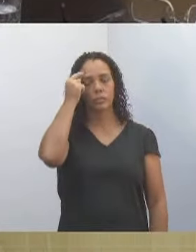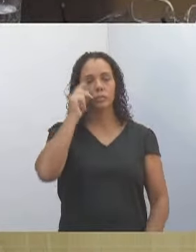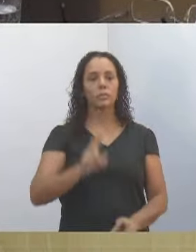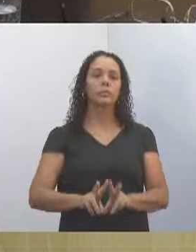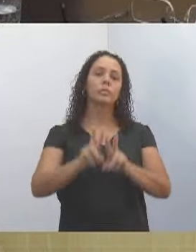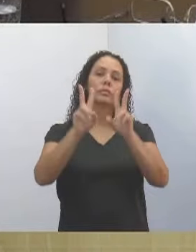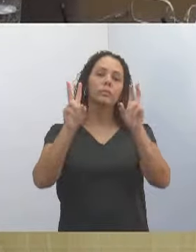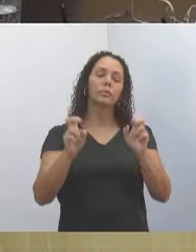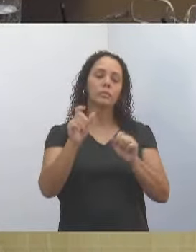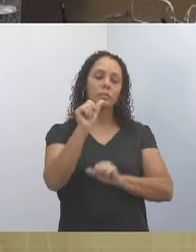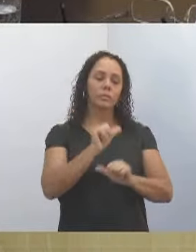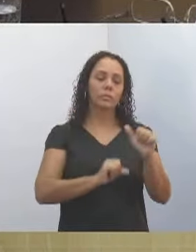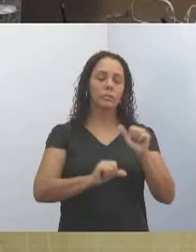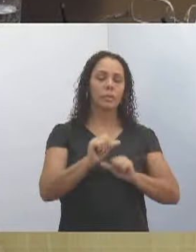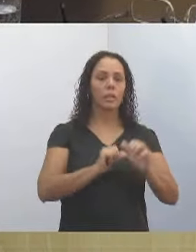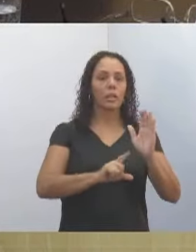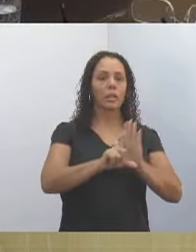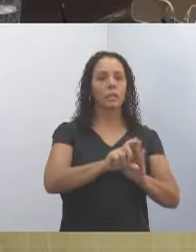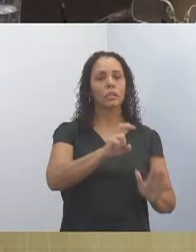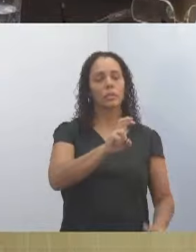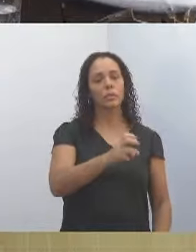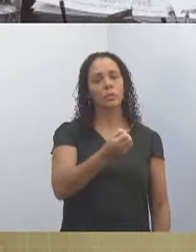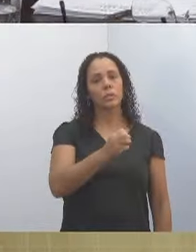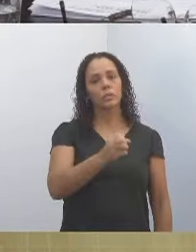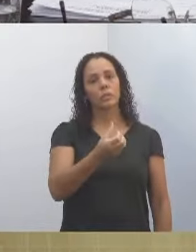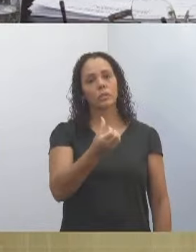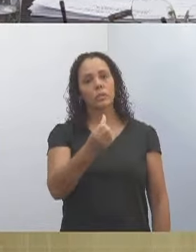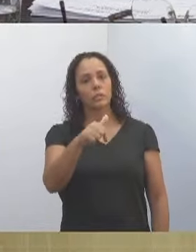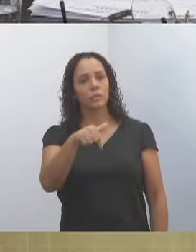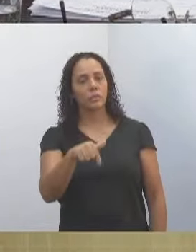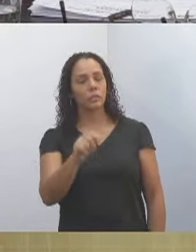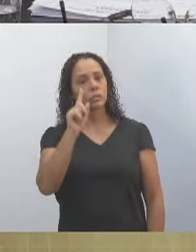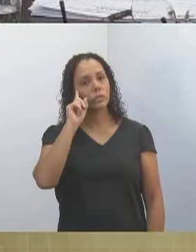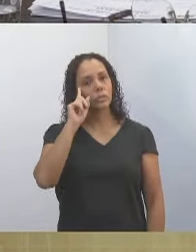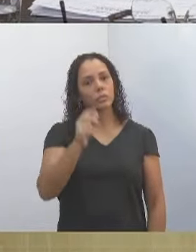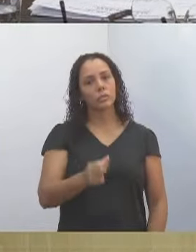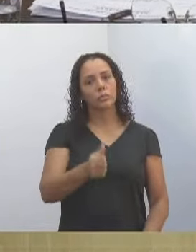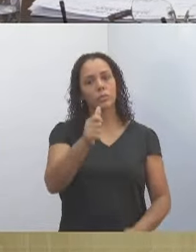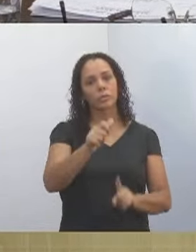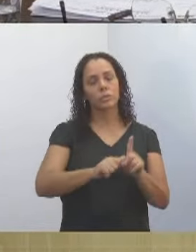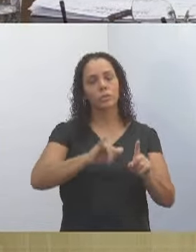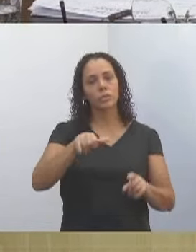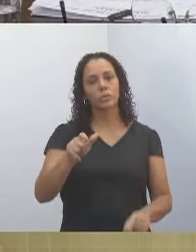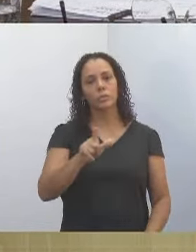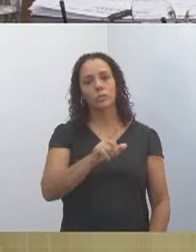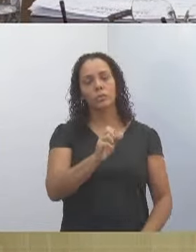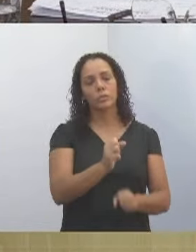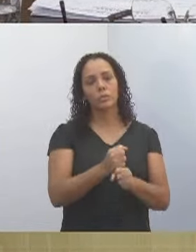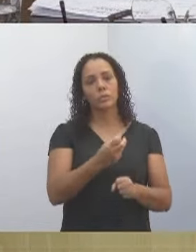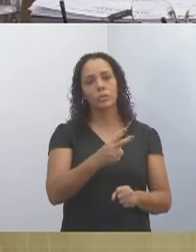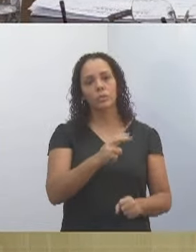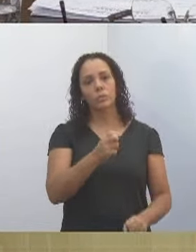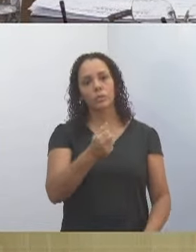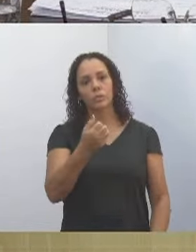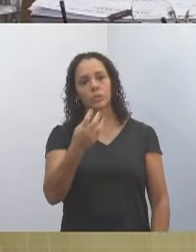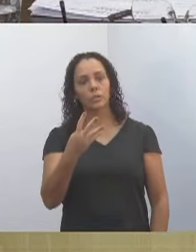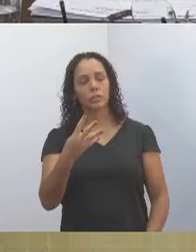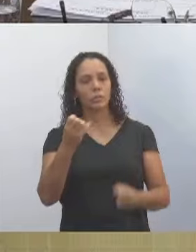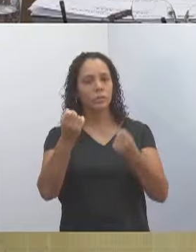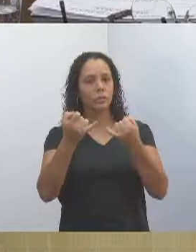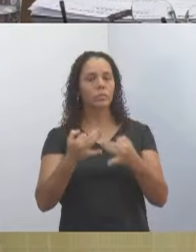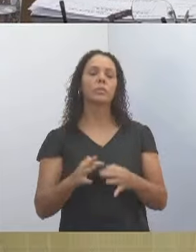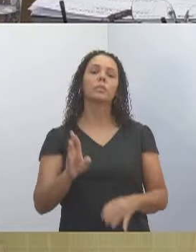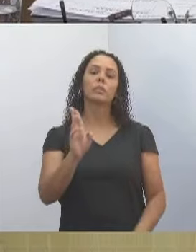Assunto, altera a lei 5.867, de 1º de julho de 2014, que dispõe sobre